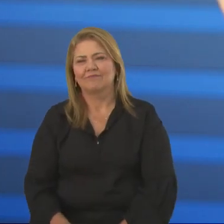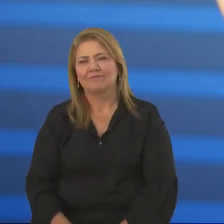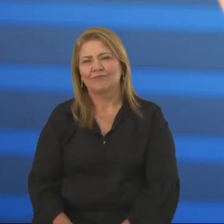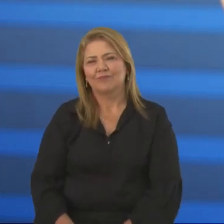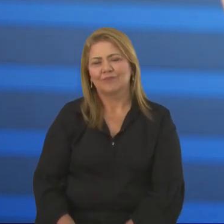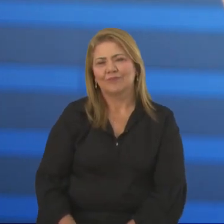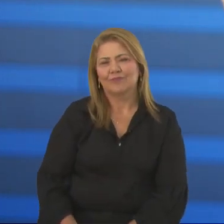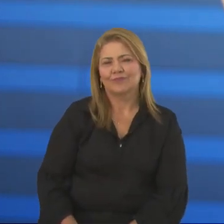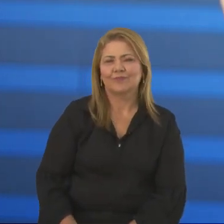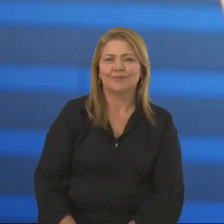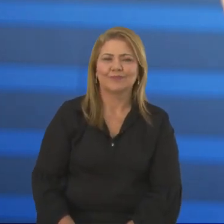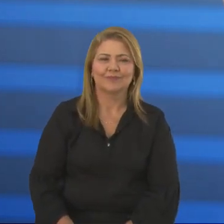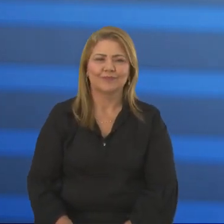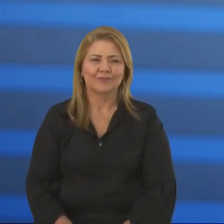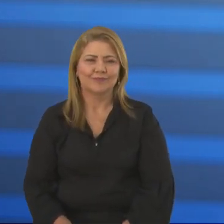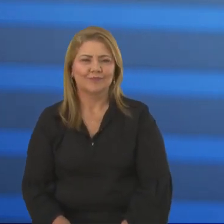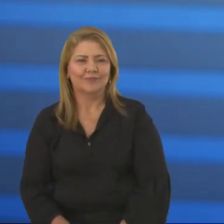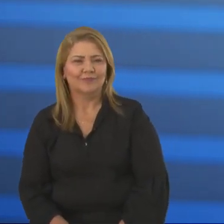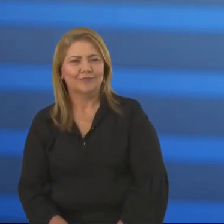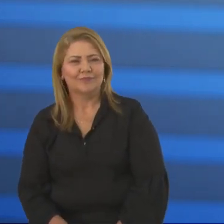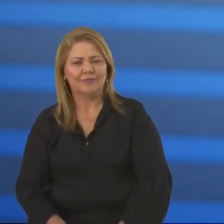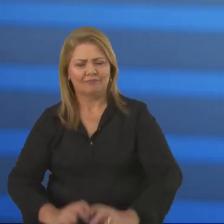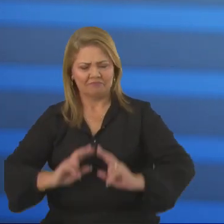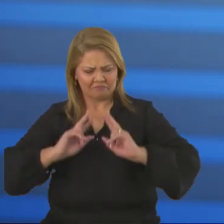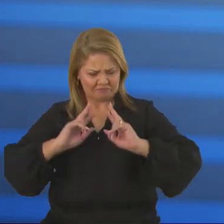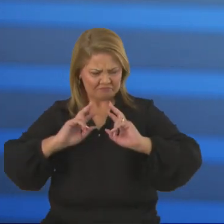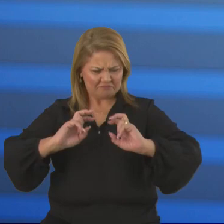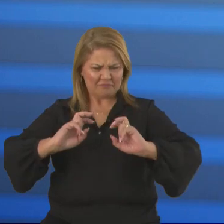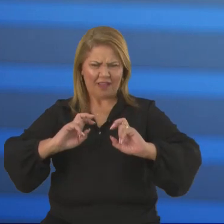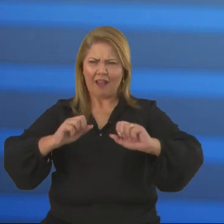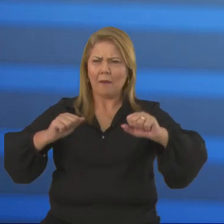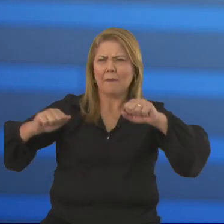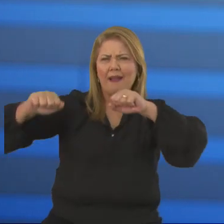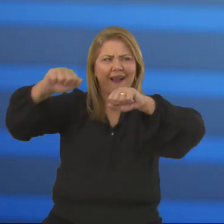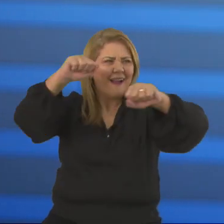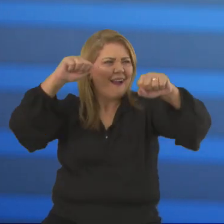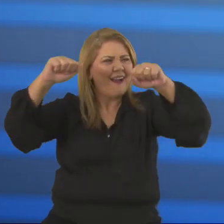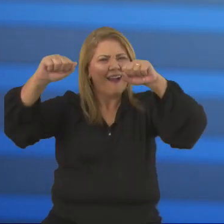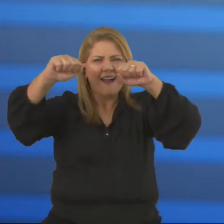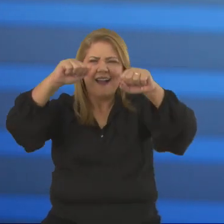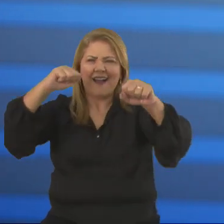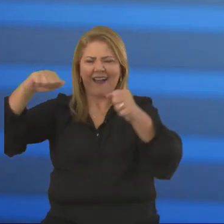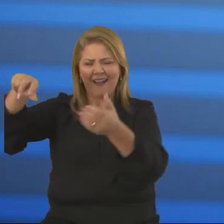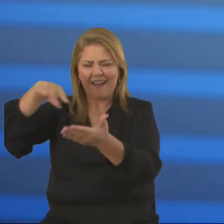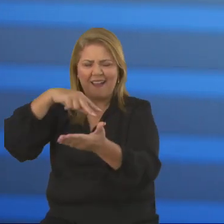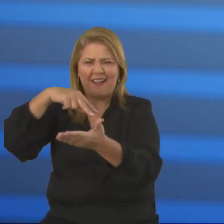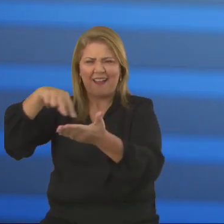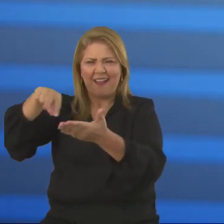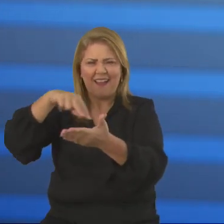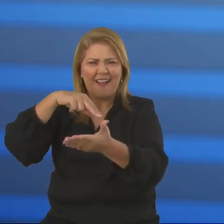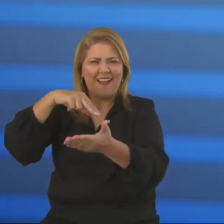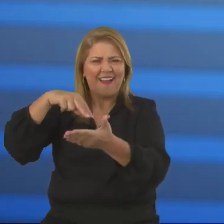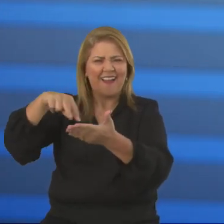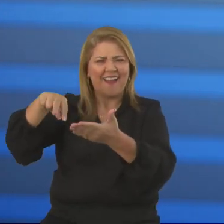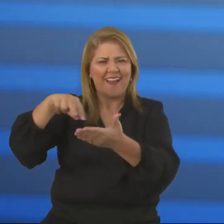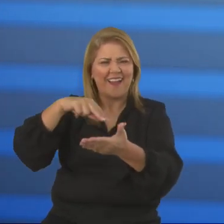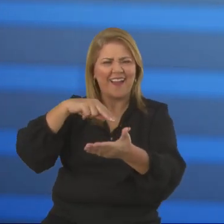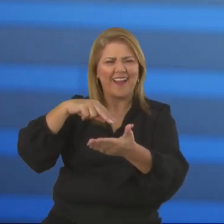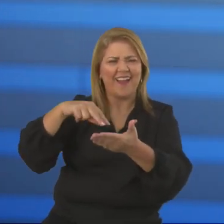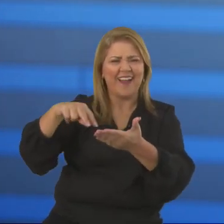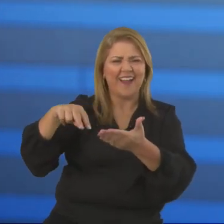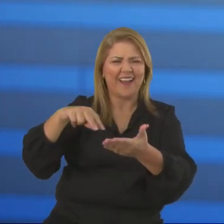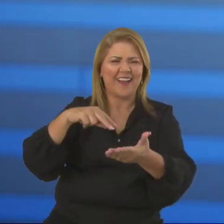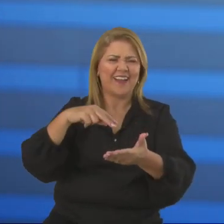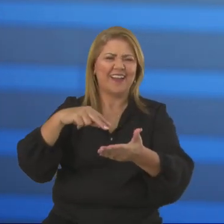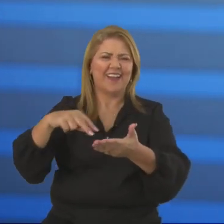lar. Eu não me vejo na palavra femear, alvo de caça,